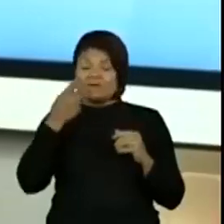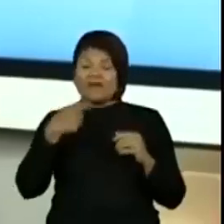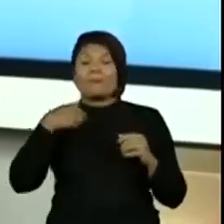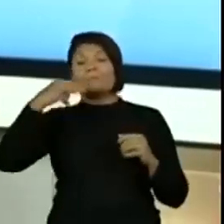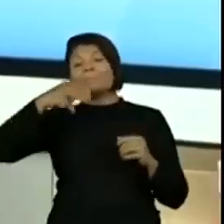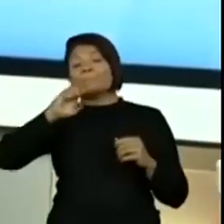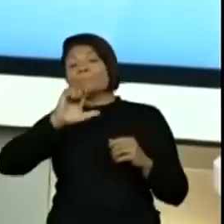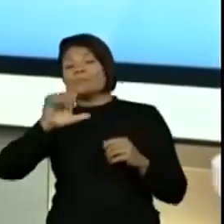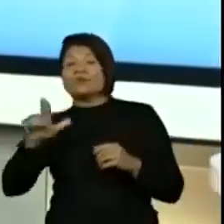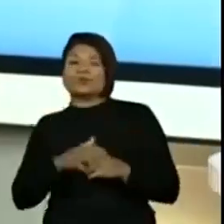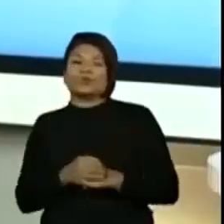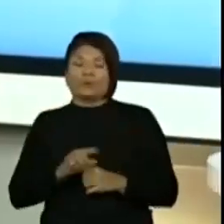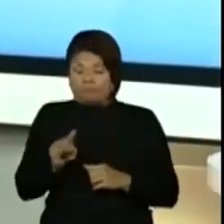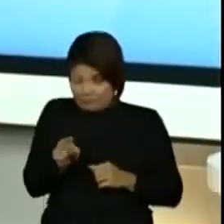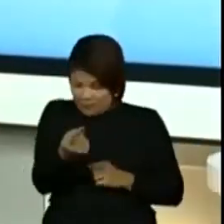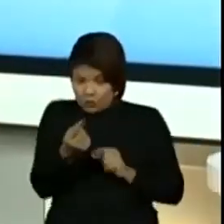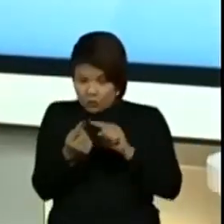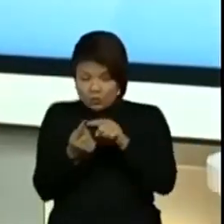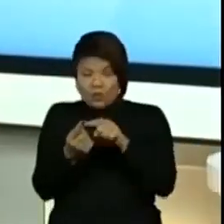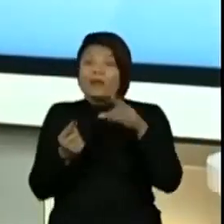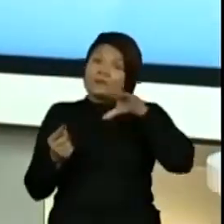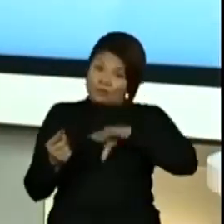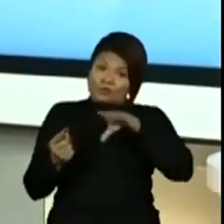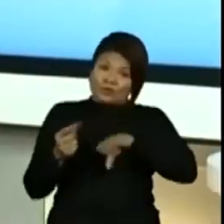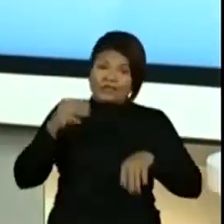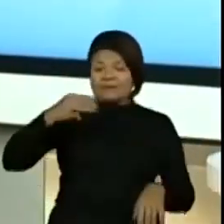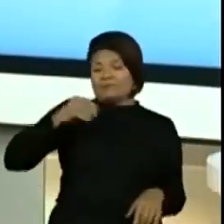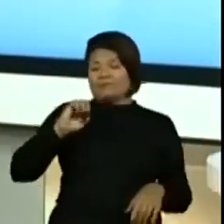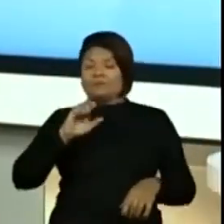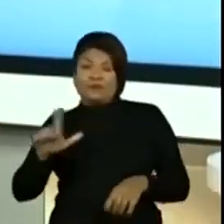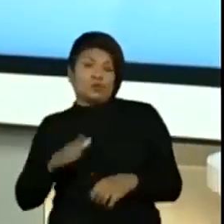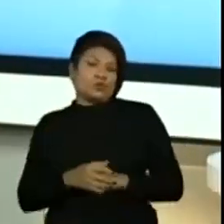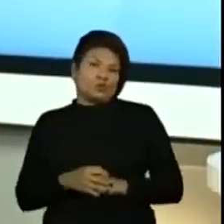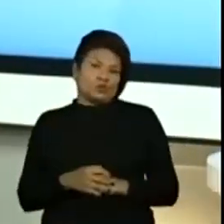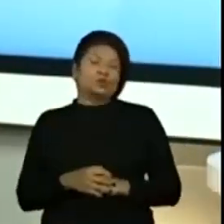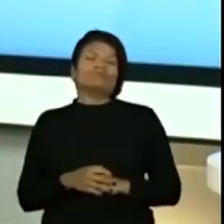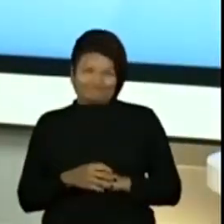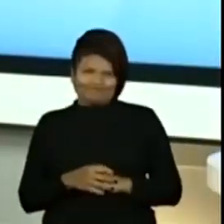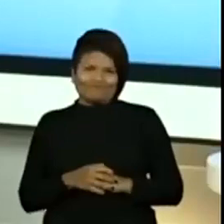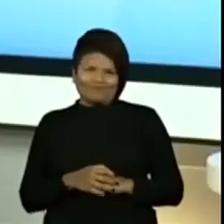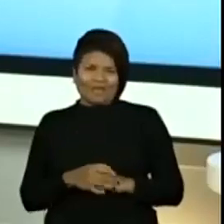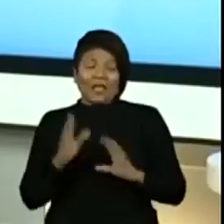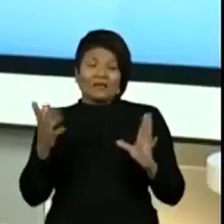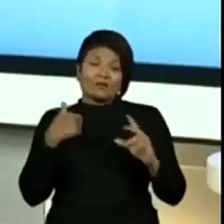olha só, nas unidades eu leio exatamente igual. Então, fica